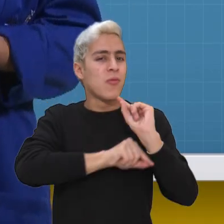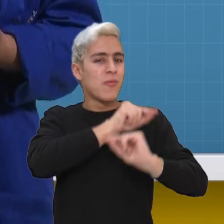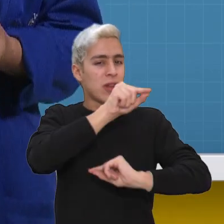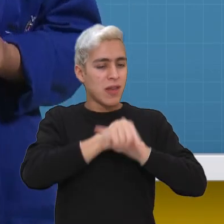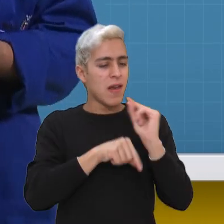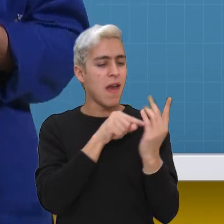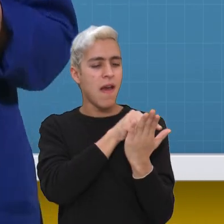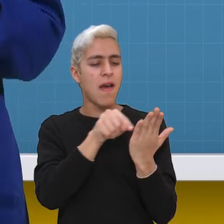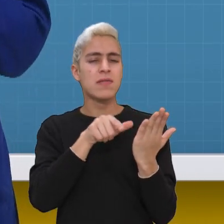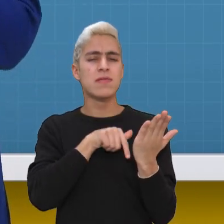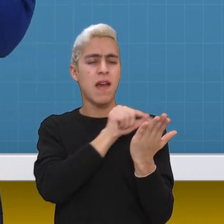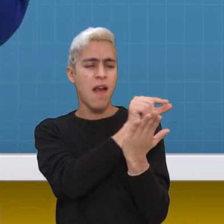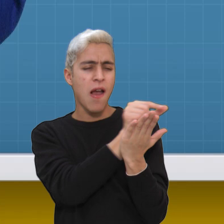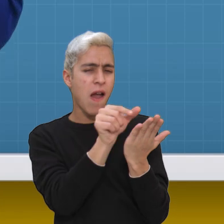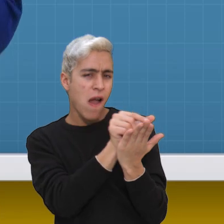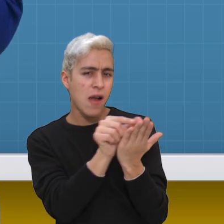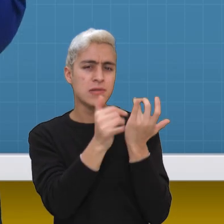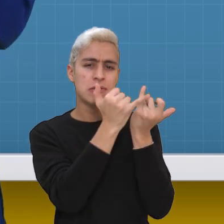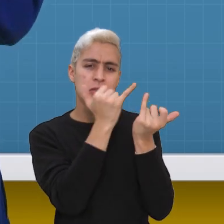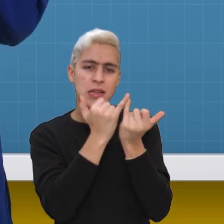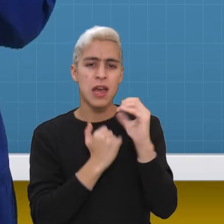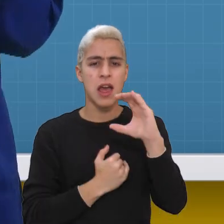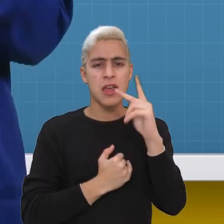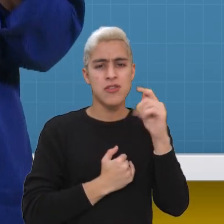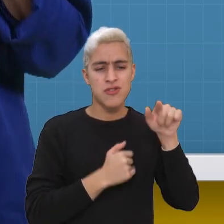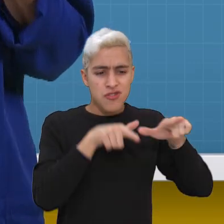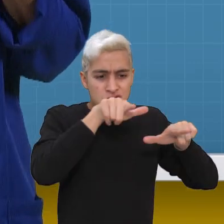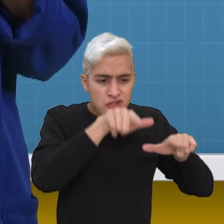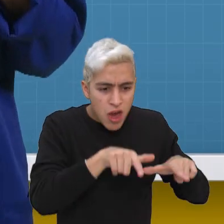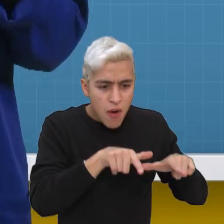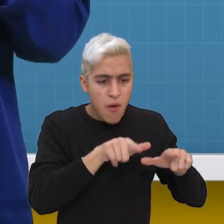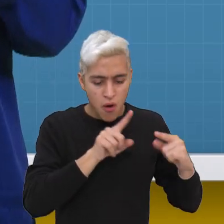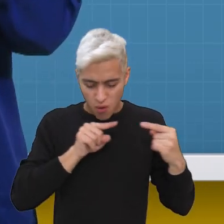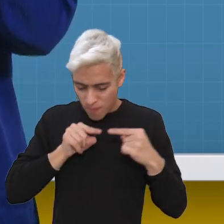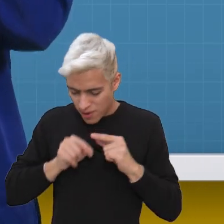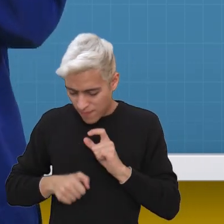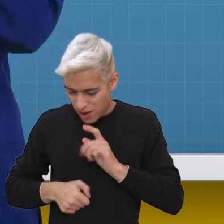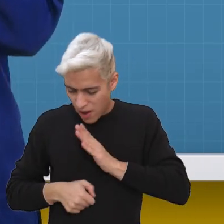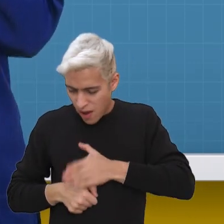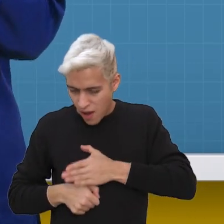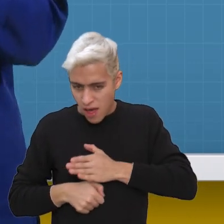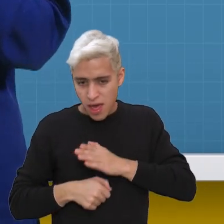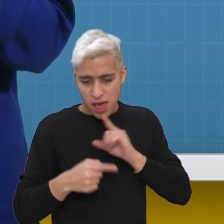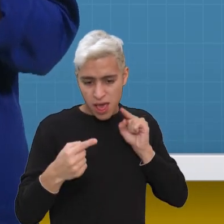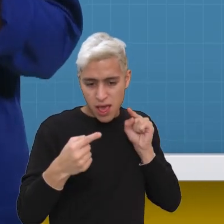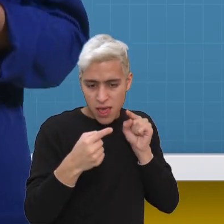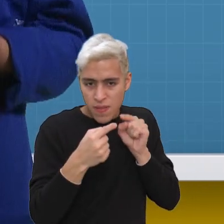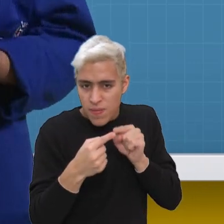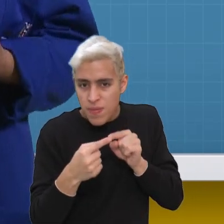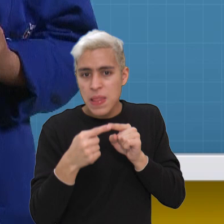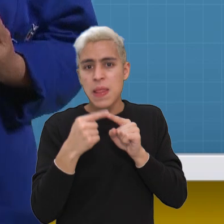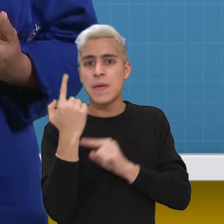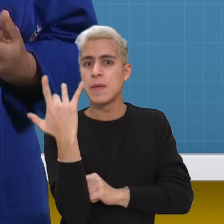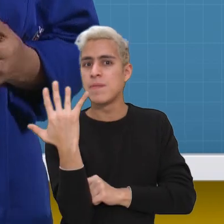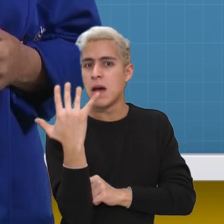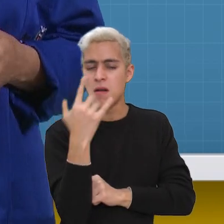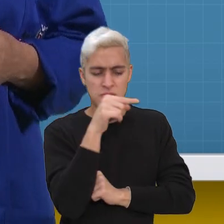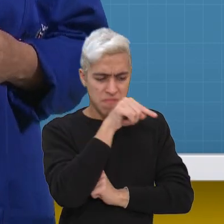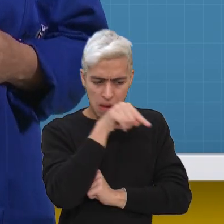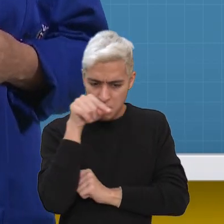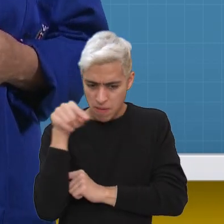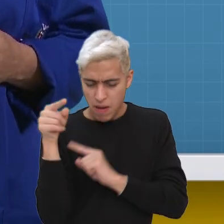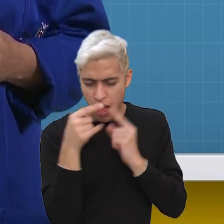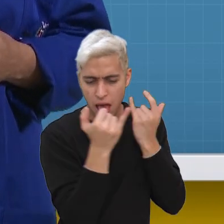e você descobriu que tem chão, rima com coração e também tem a